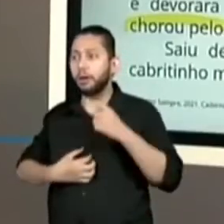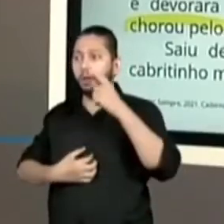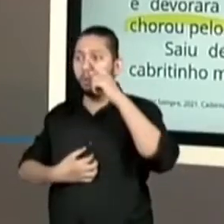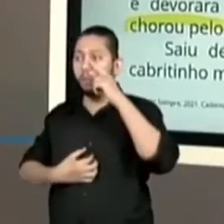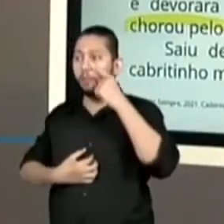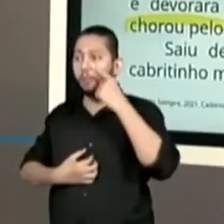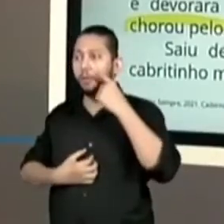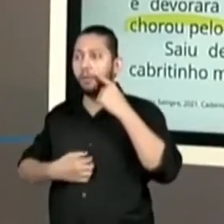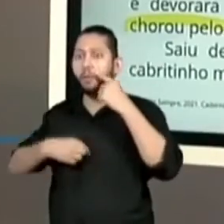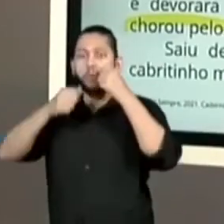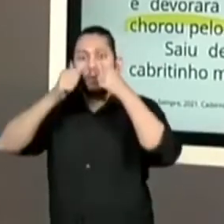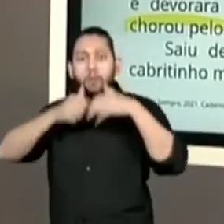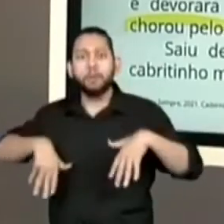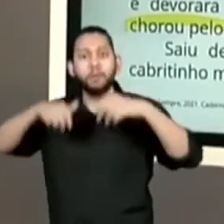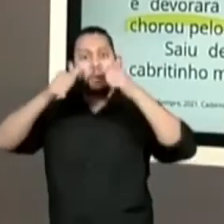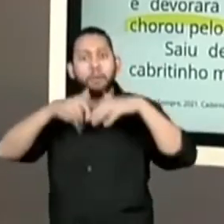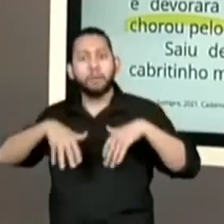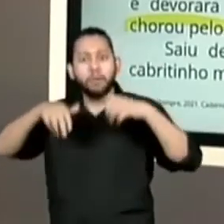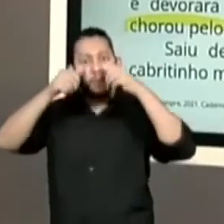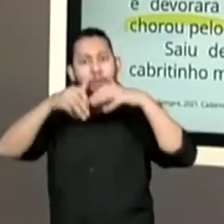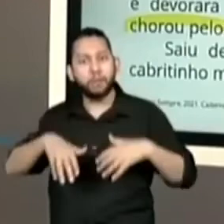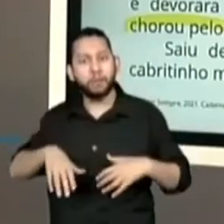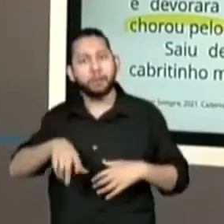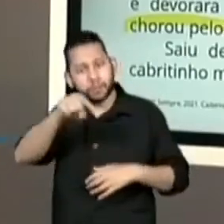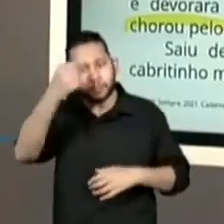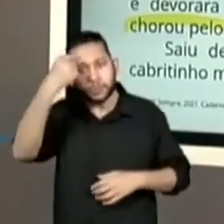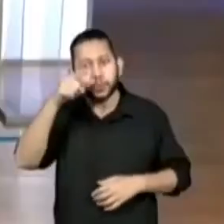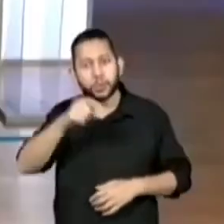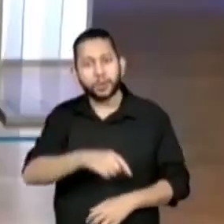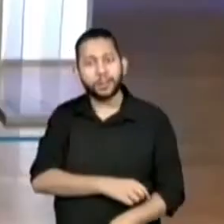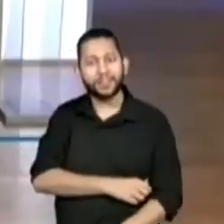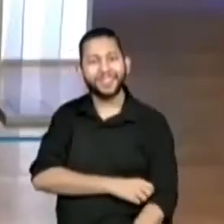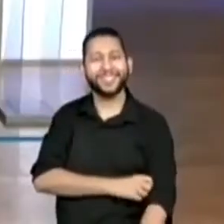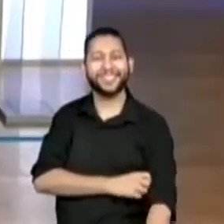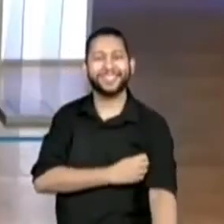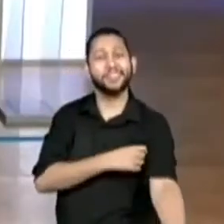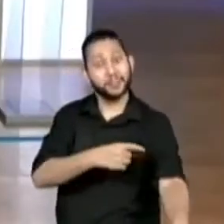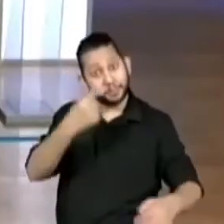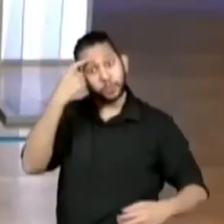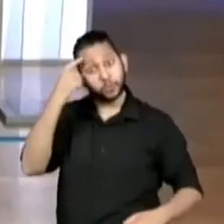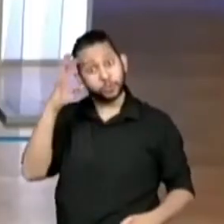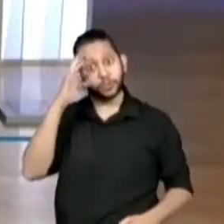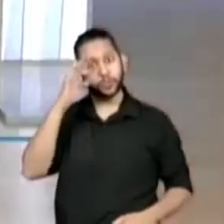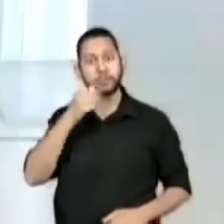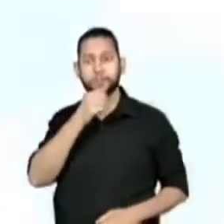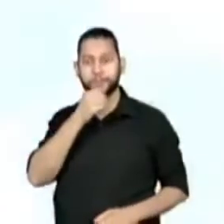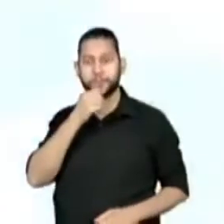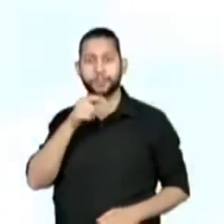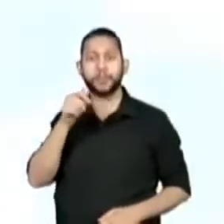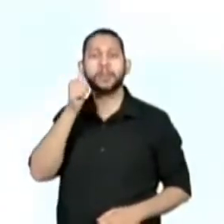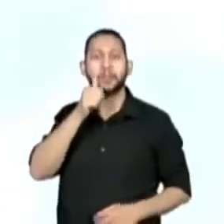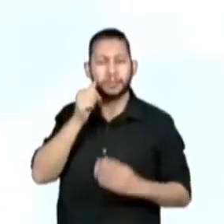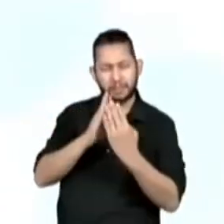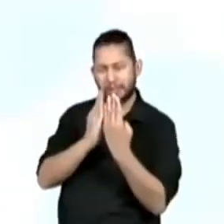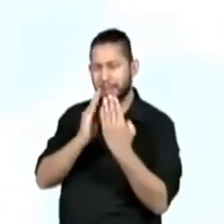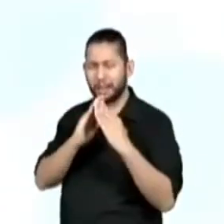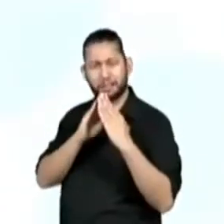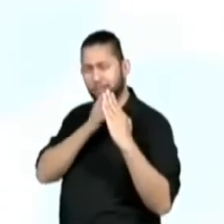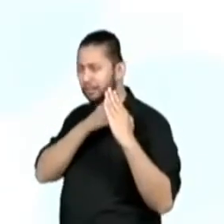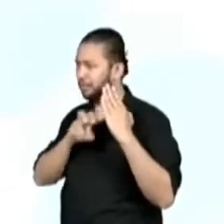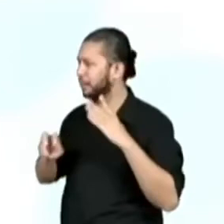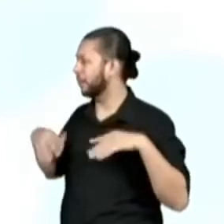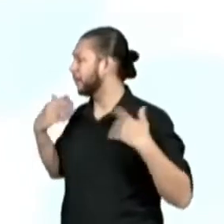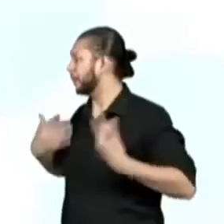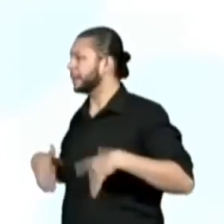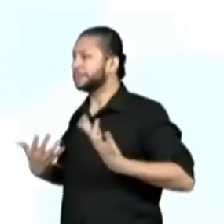ele chama a gente, ele convida a gente para imaginar isso. Saiu de casa desesperada, sem